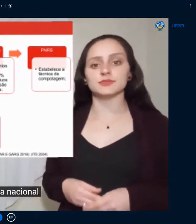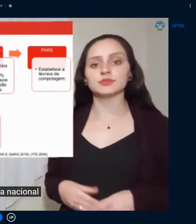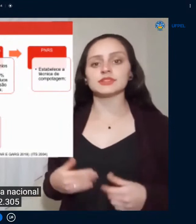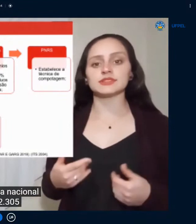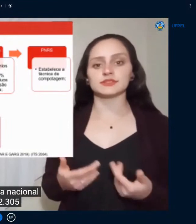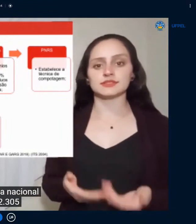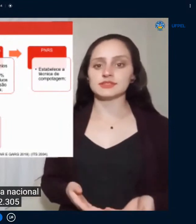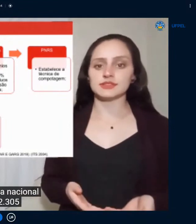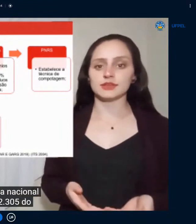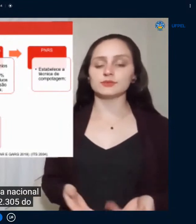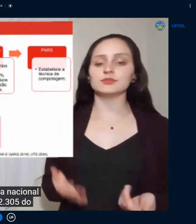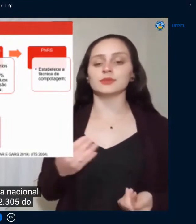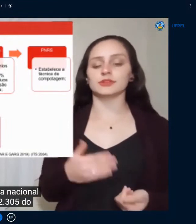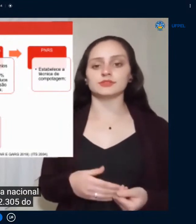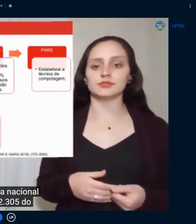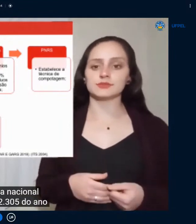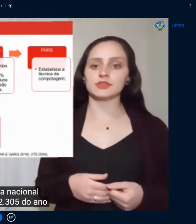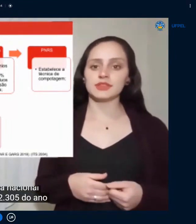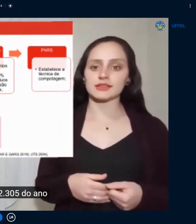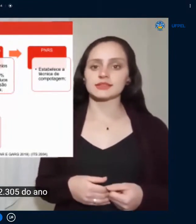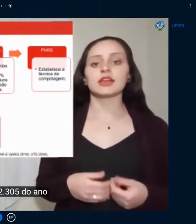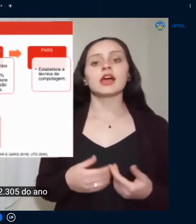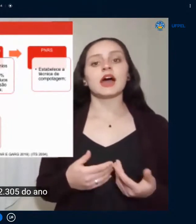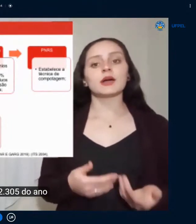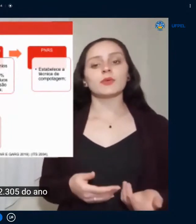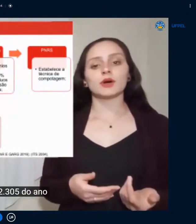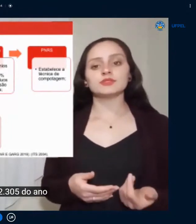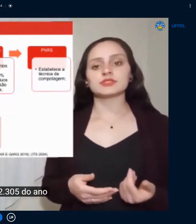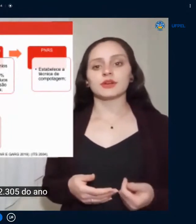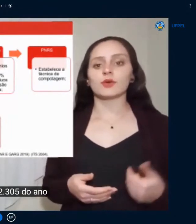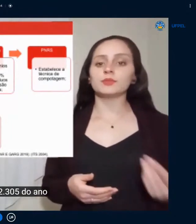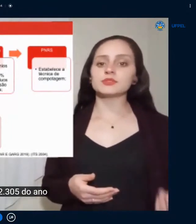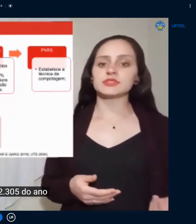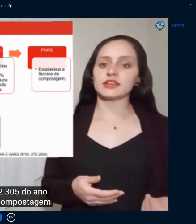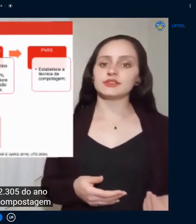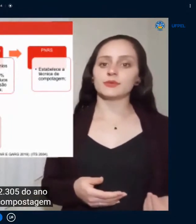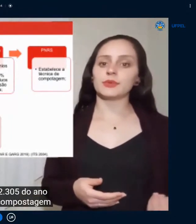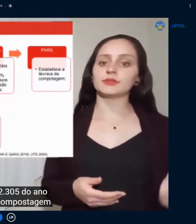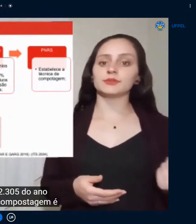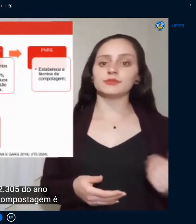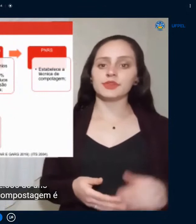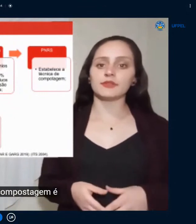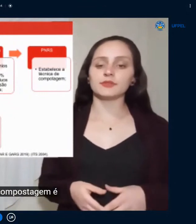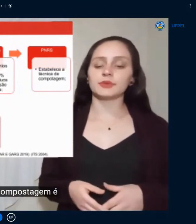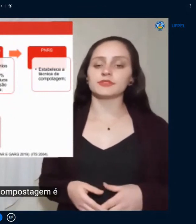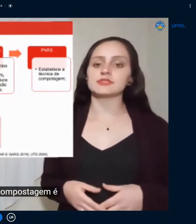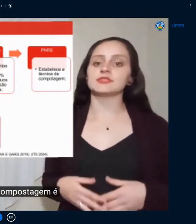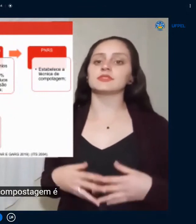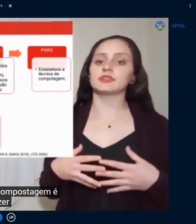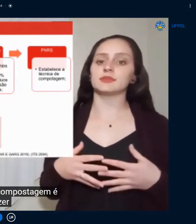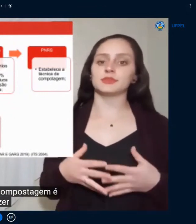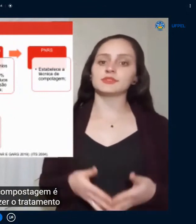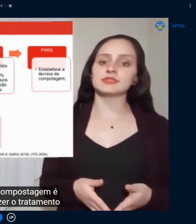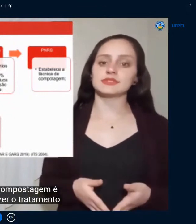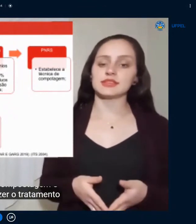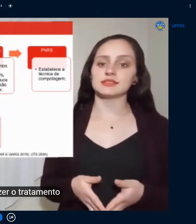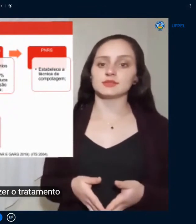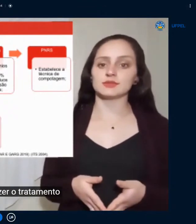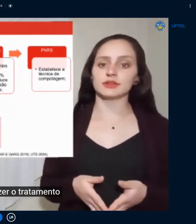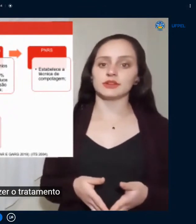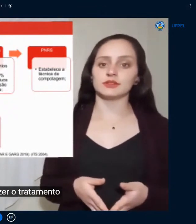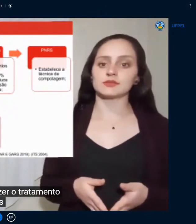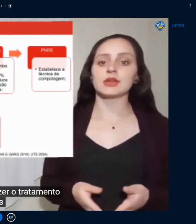Lei 12.305, do ano de 2010, a qual diz que a compostagem é um método viável para fazer o tratamento